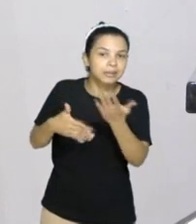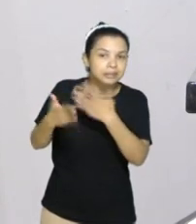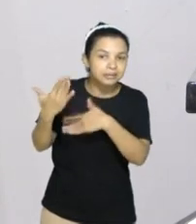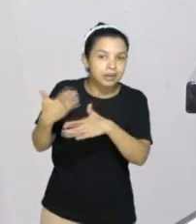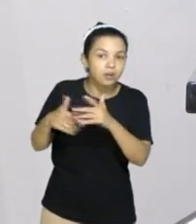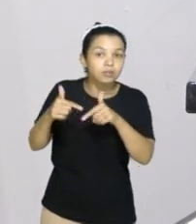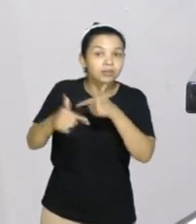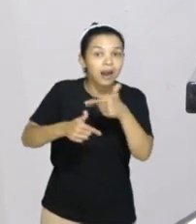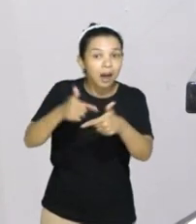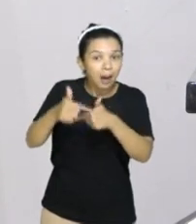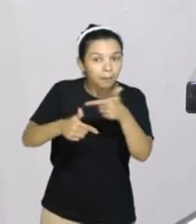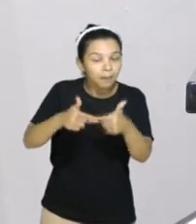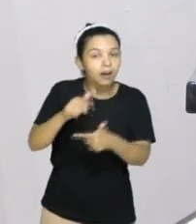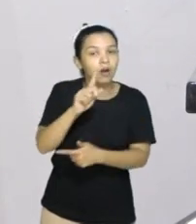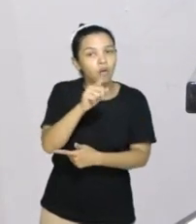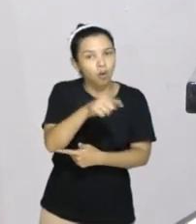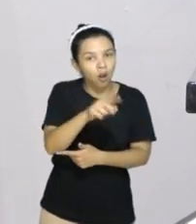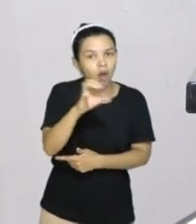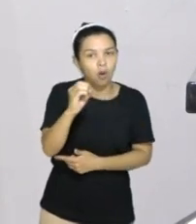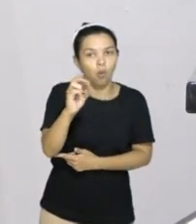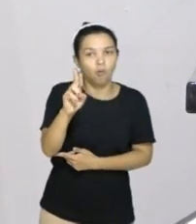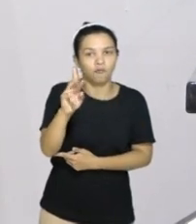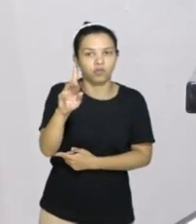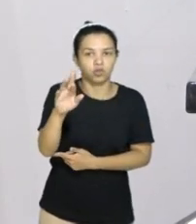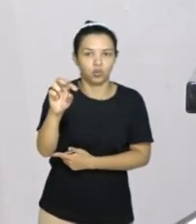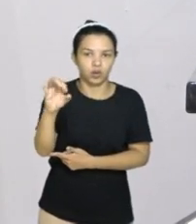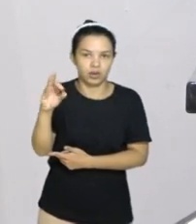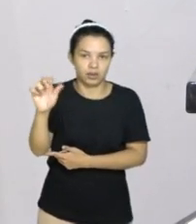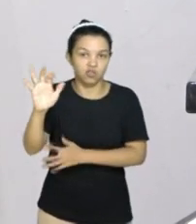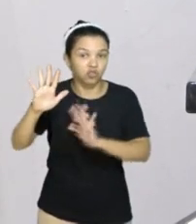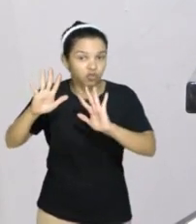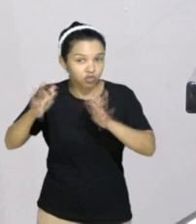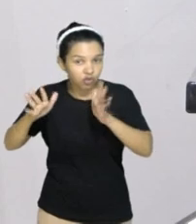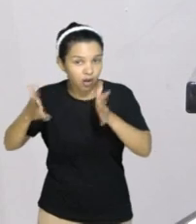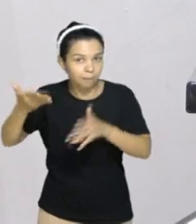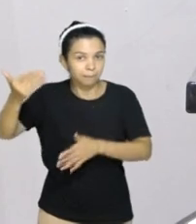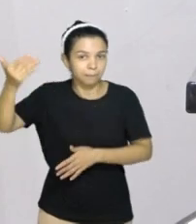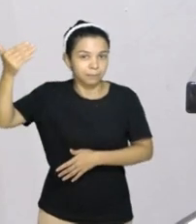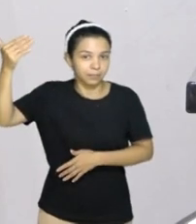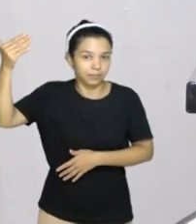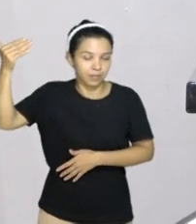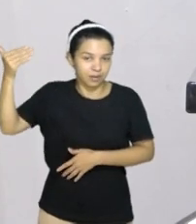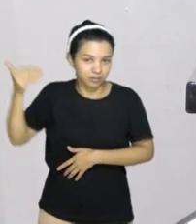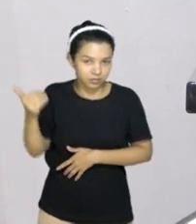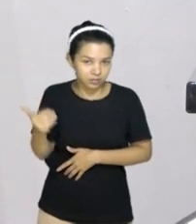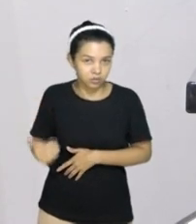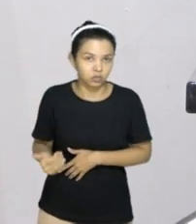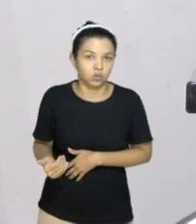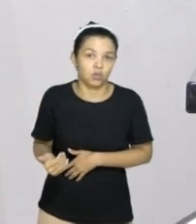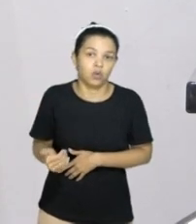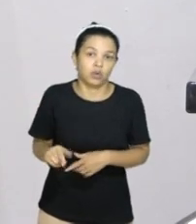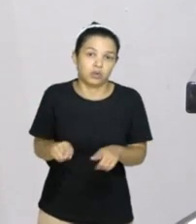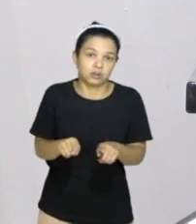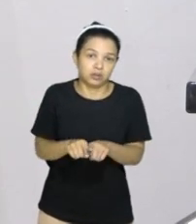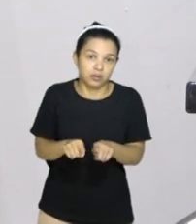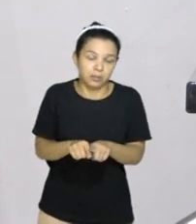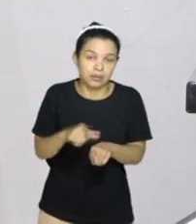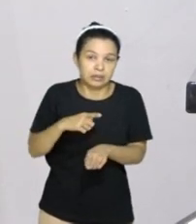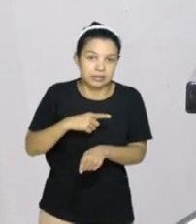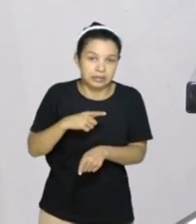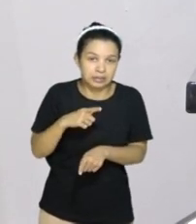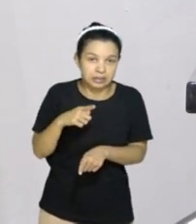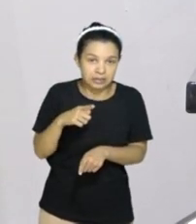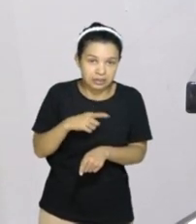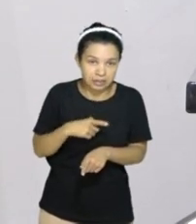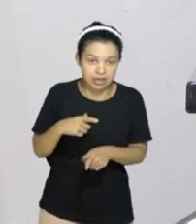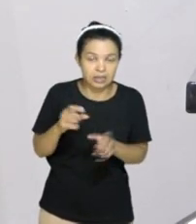ouvidoria na nepri com sexualização de crianças de 9 anos Isso é grave tal foi